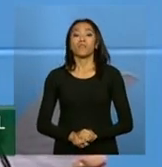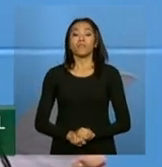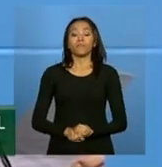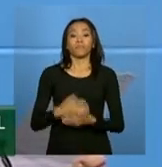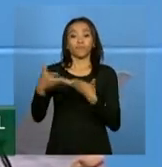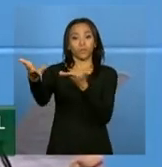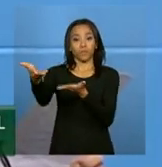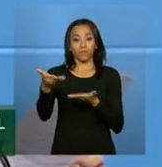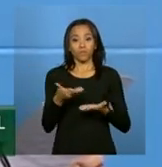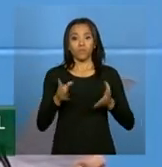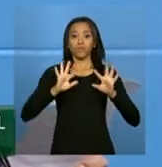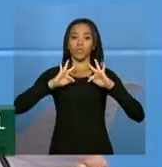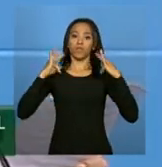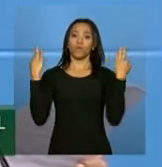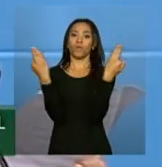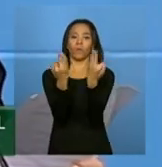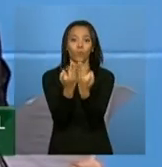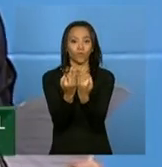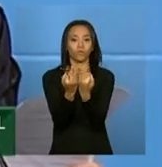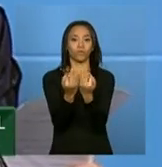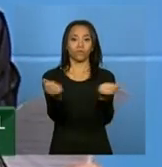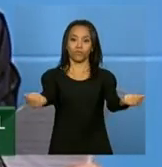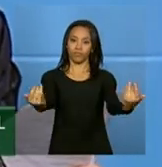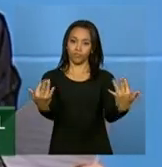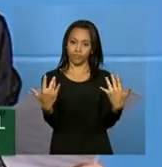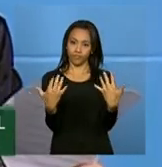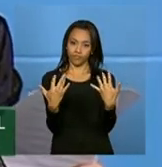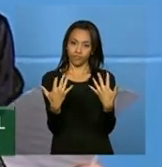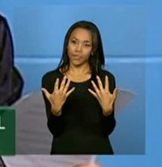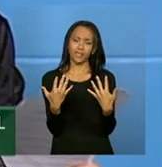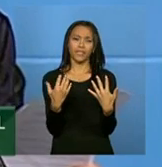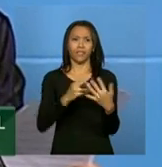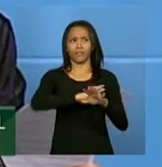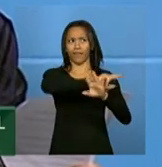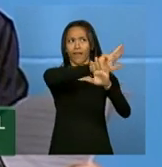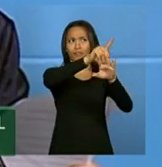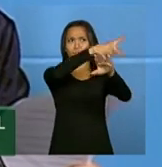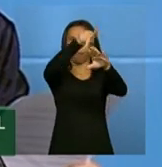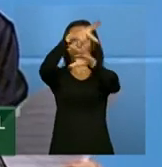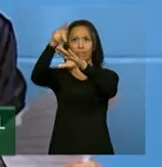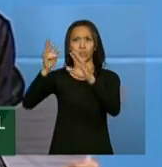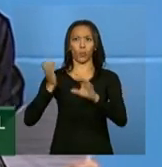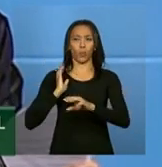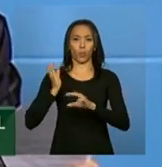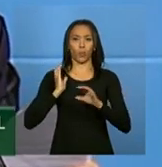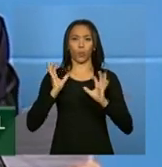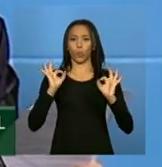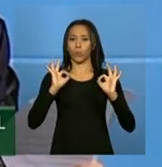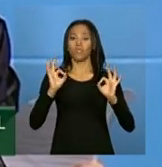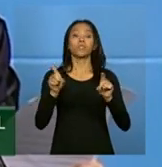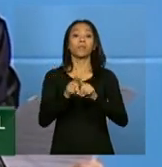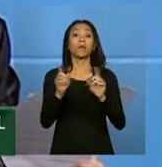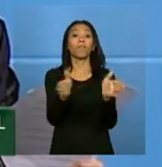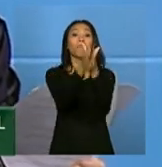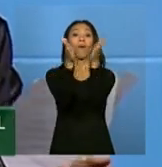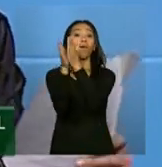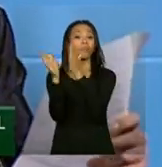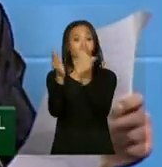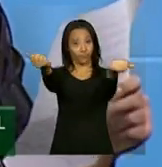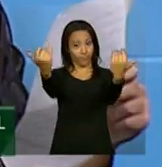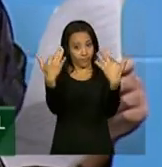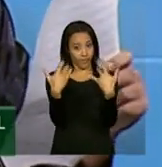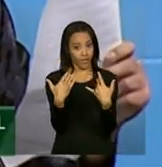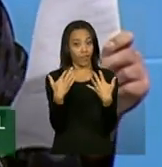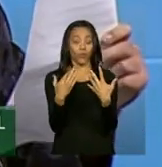Convido a todos os que estão aqui presentes, que venham de países ricos ou de países pobres, a partilhar seu conhecimento